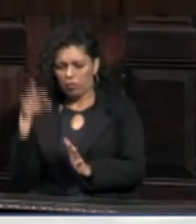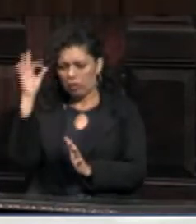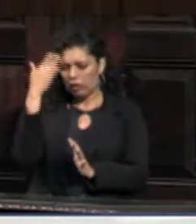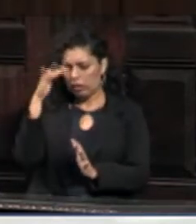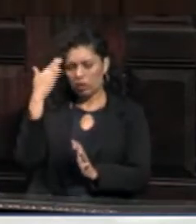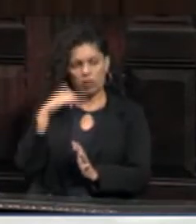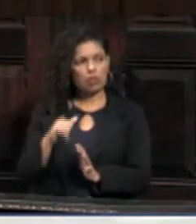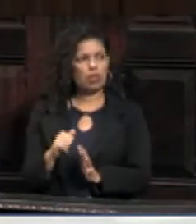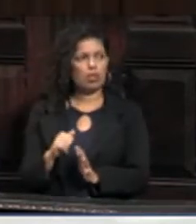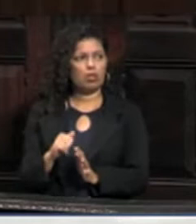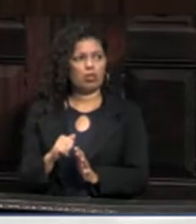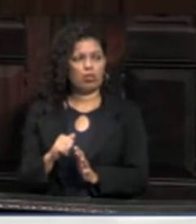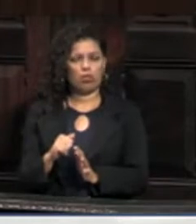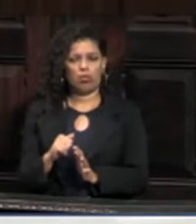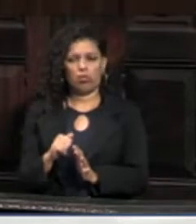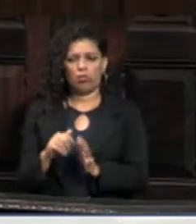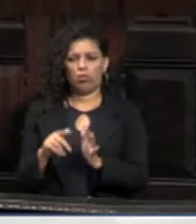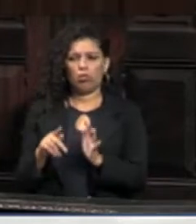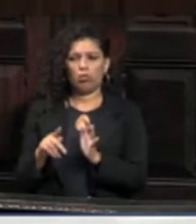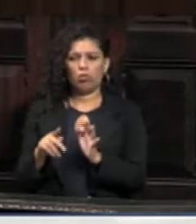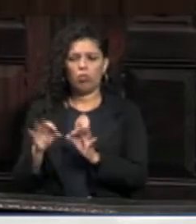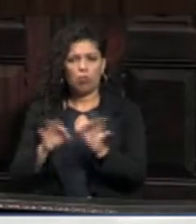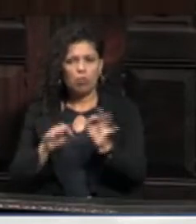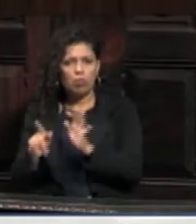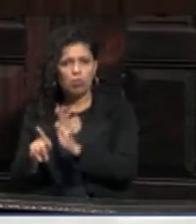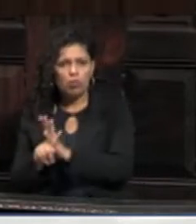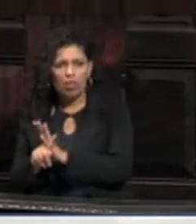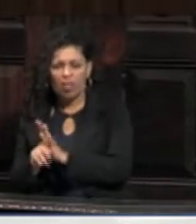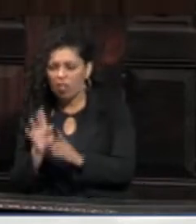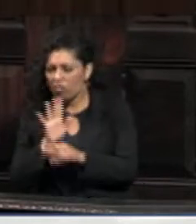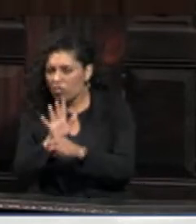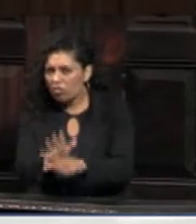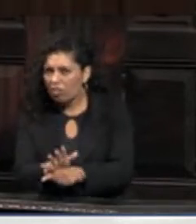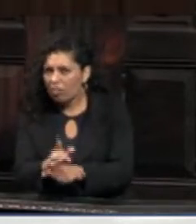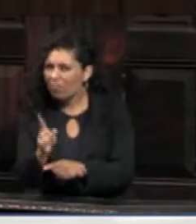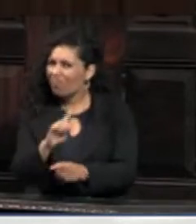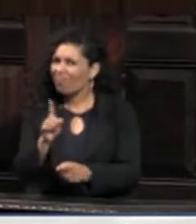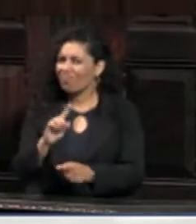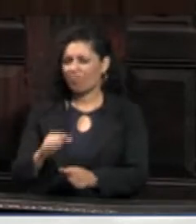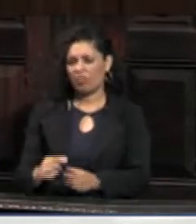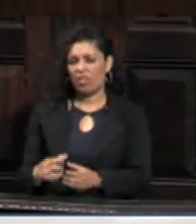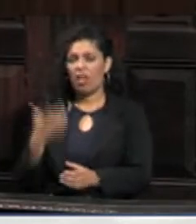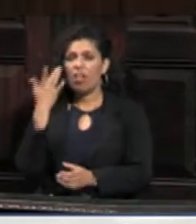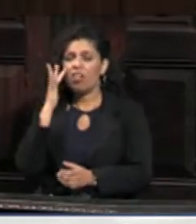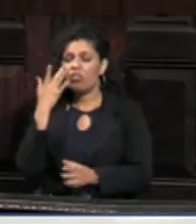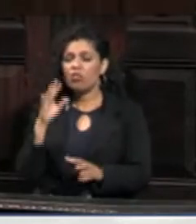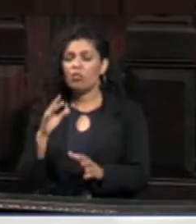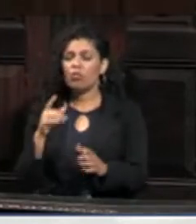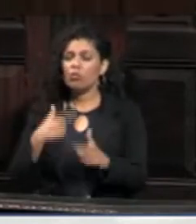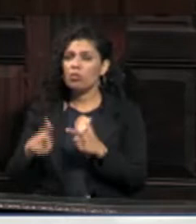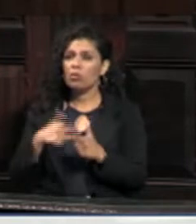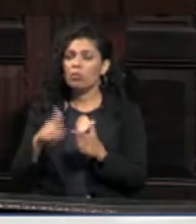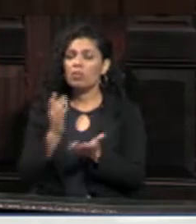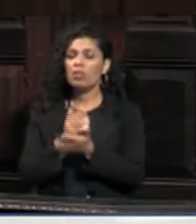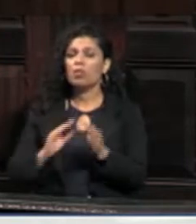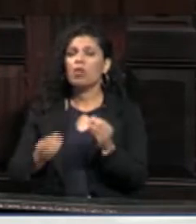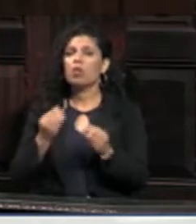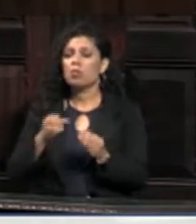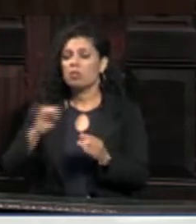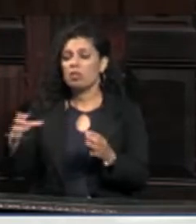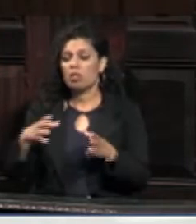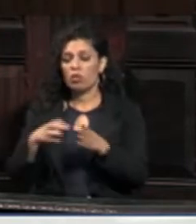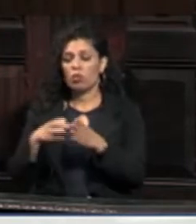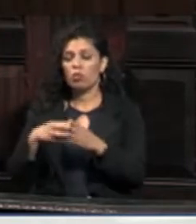é um projeto que resolva. Eu acho que o que resolve é a população se organizar, porque,